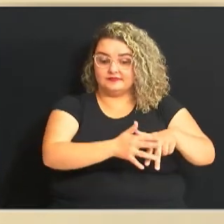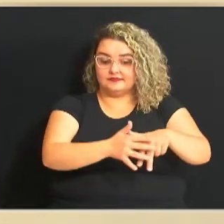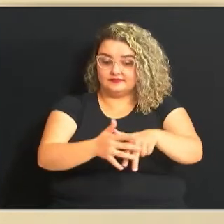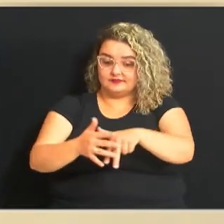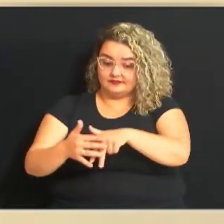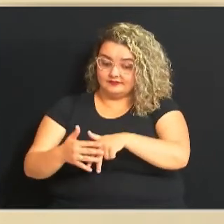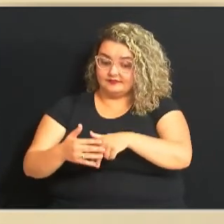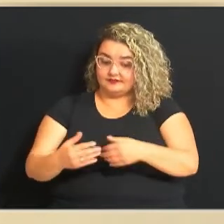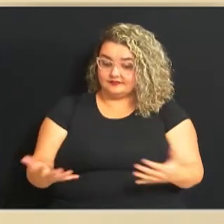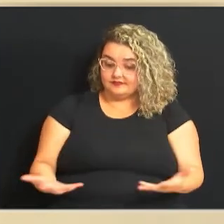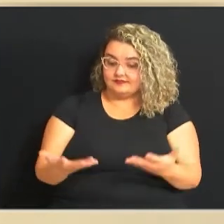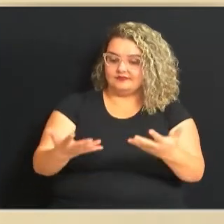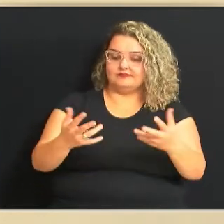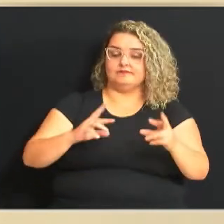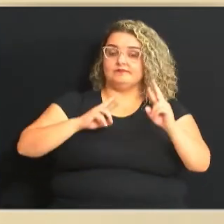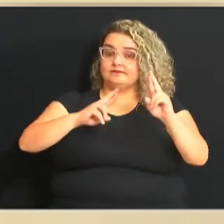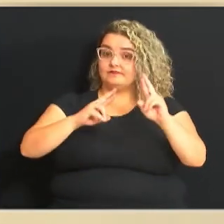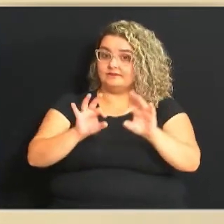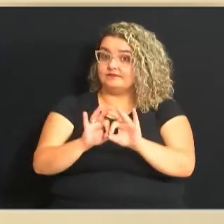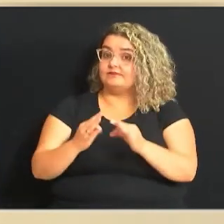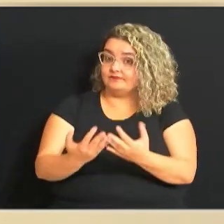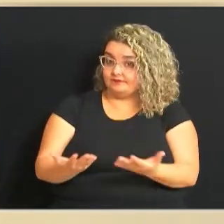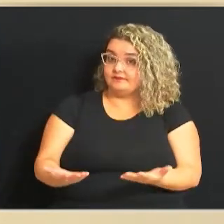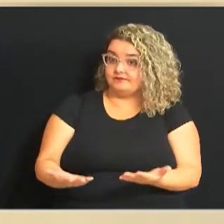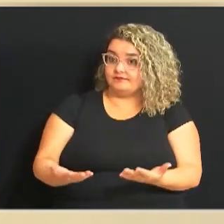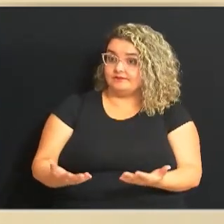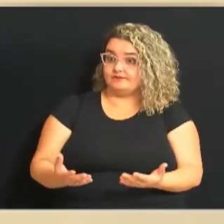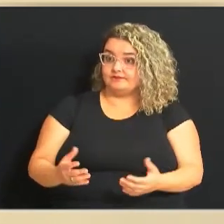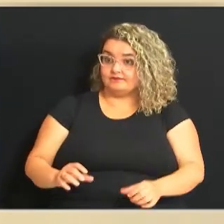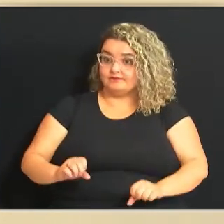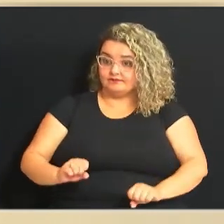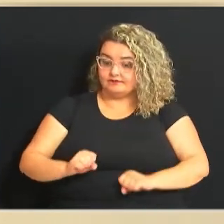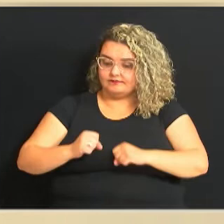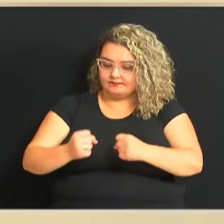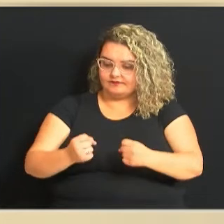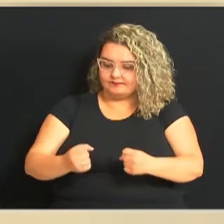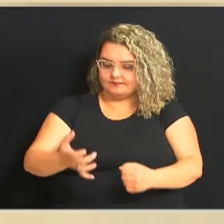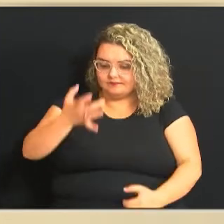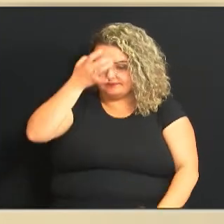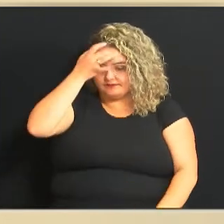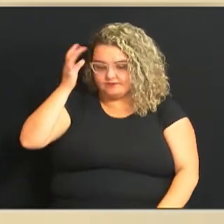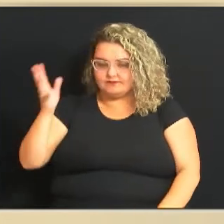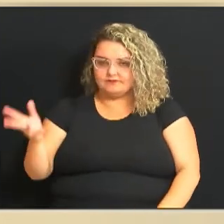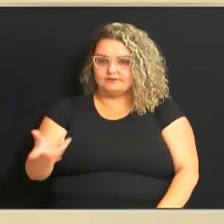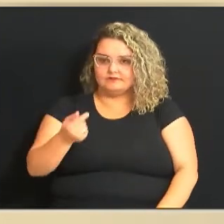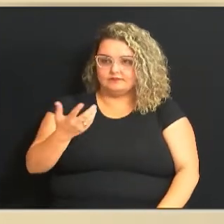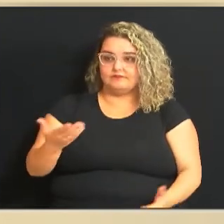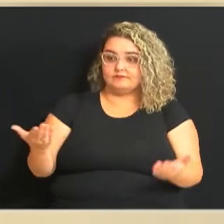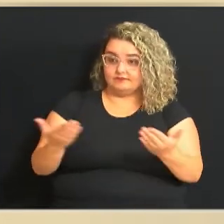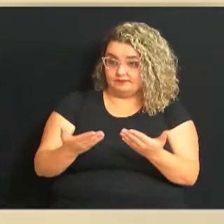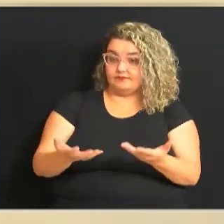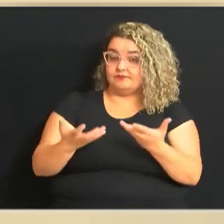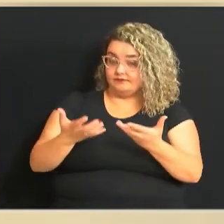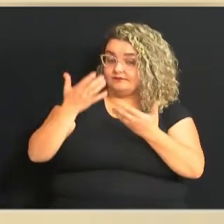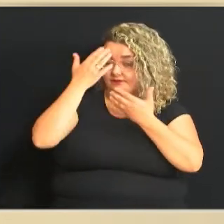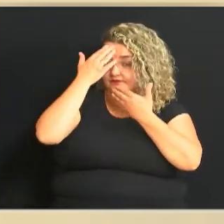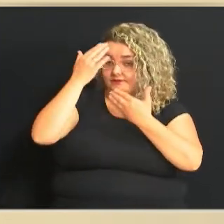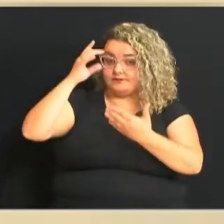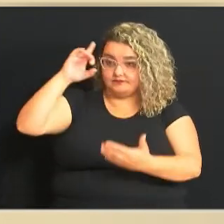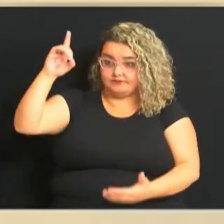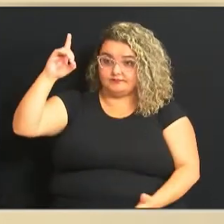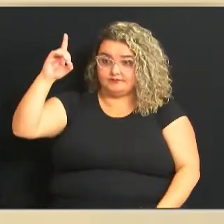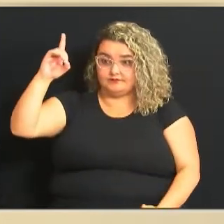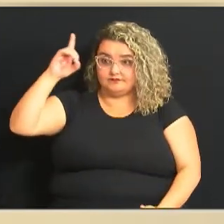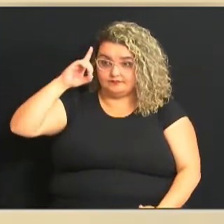saúde? Desta vez, a preocupação é do vereador Gustavo Peta. Ele quer saber como está o estoque de medicamento em toda a rede